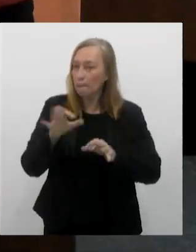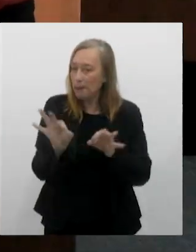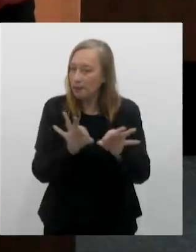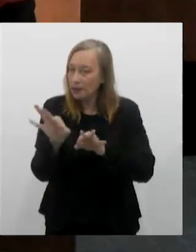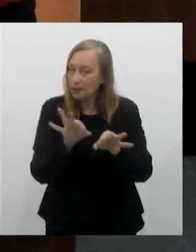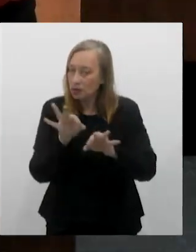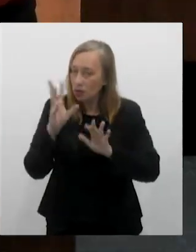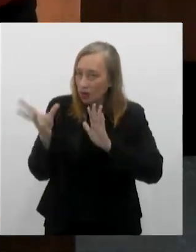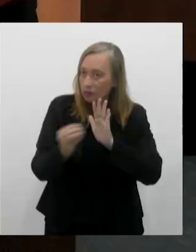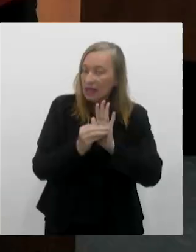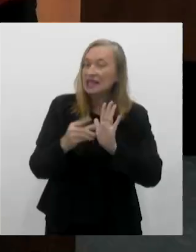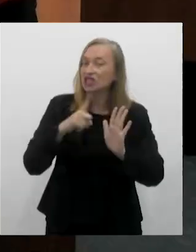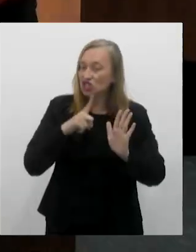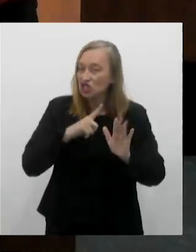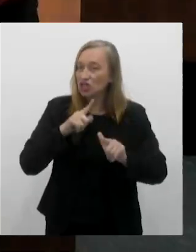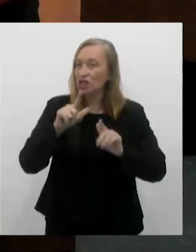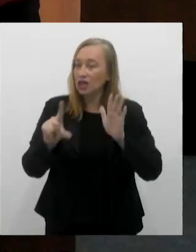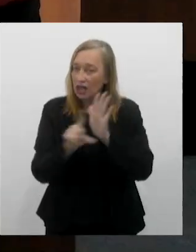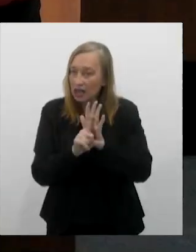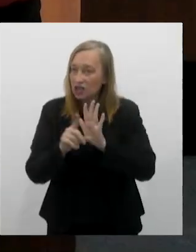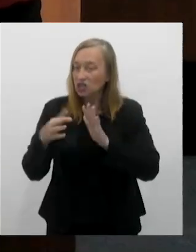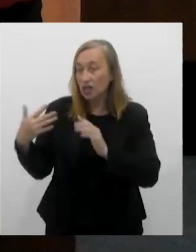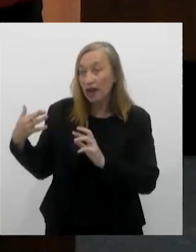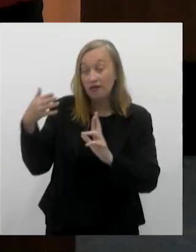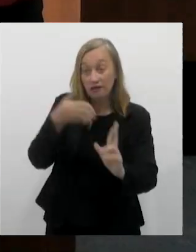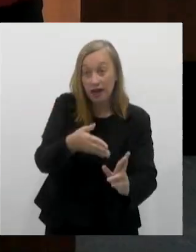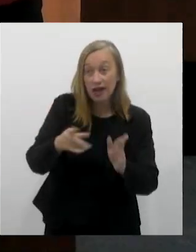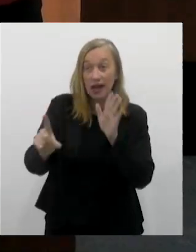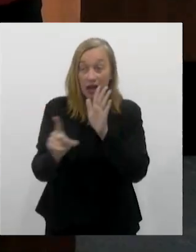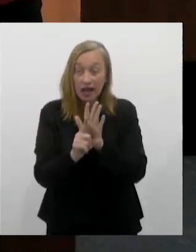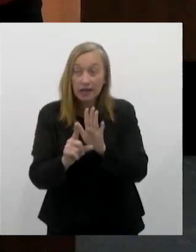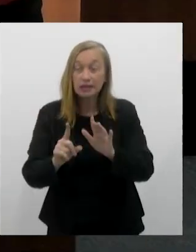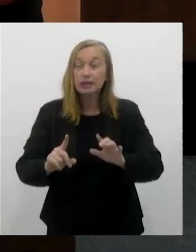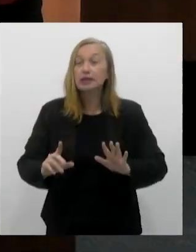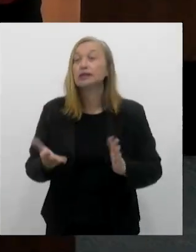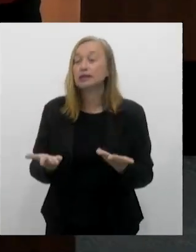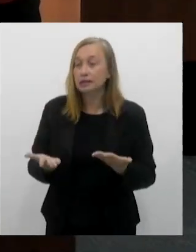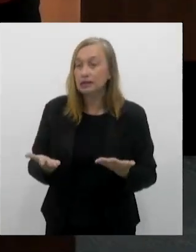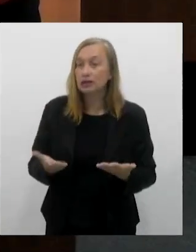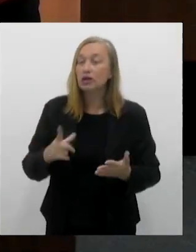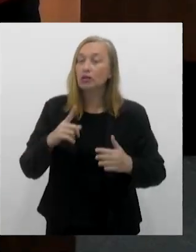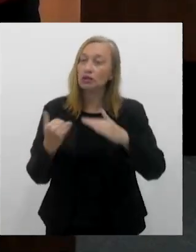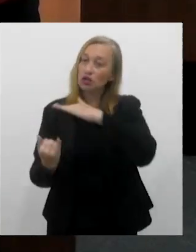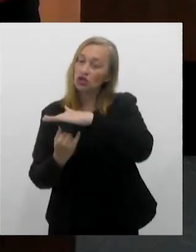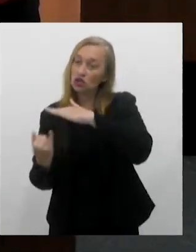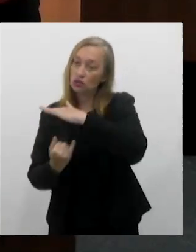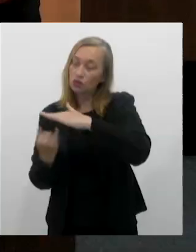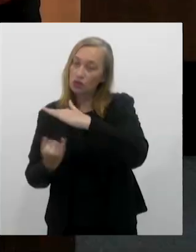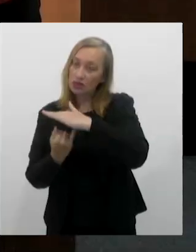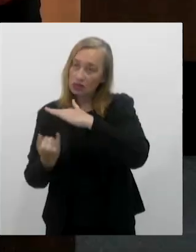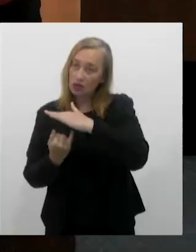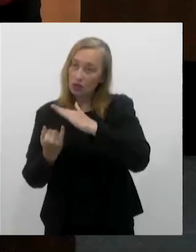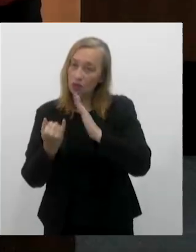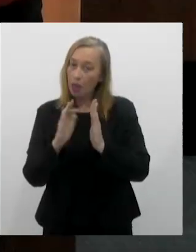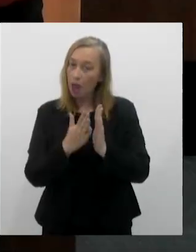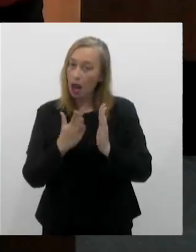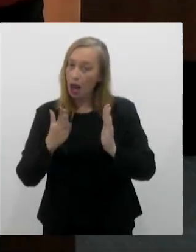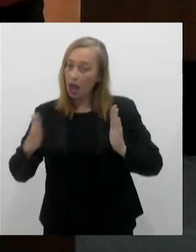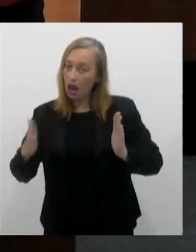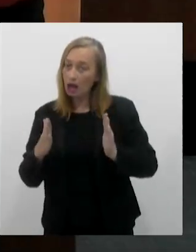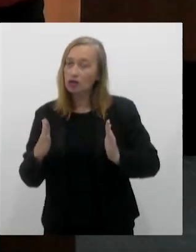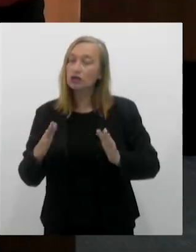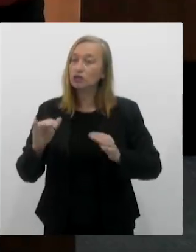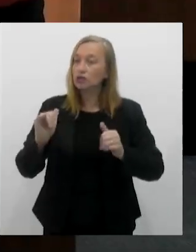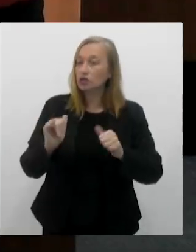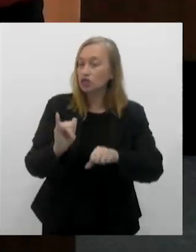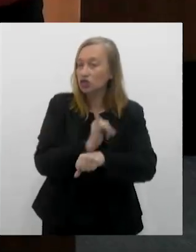tinha leis sobre isso, então a gente faz referência a leis. E por ser instituição de longa permanência, a gente criou